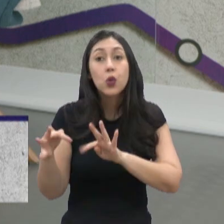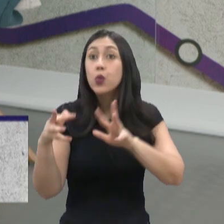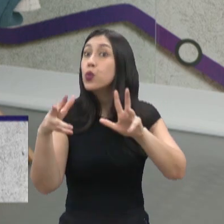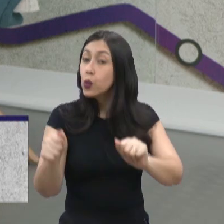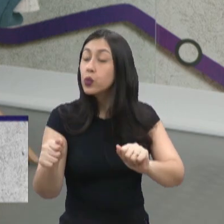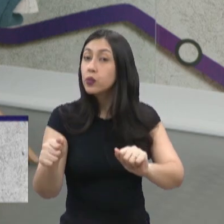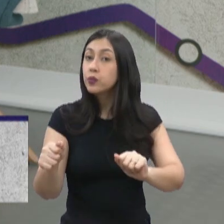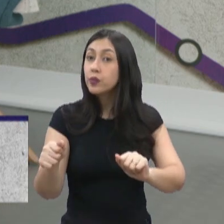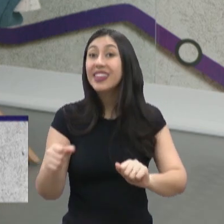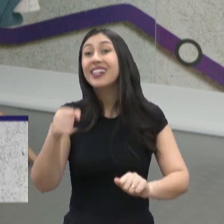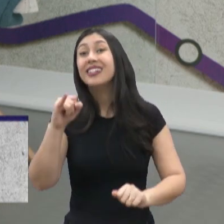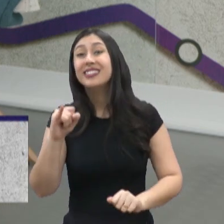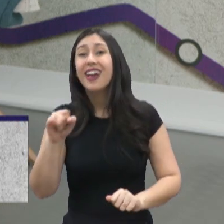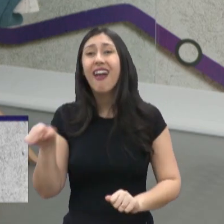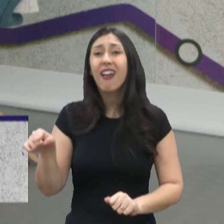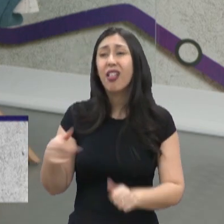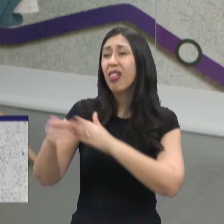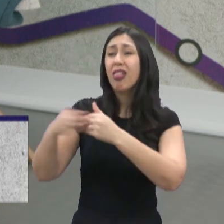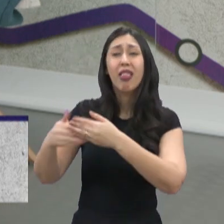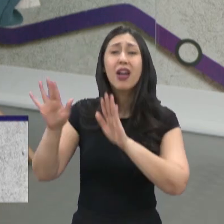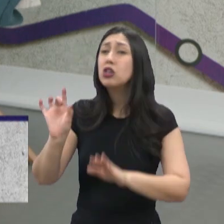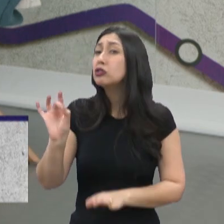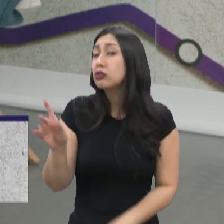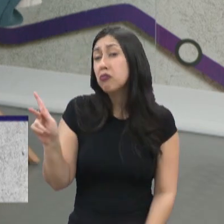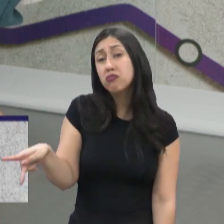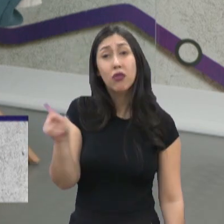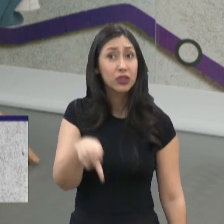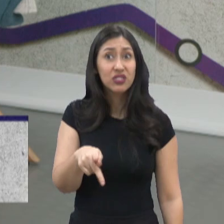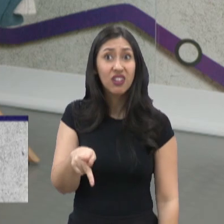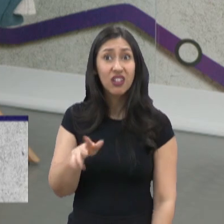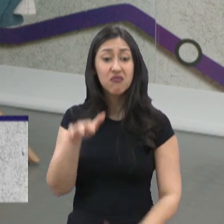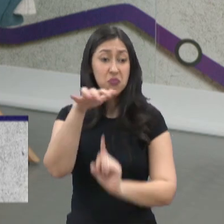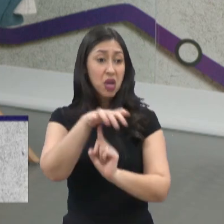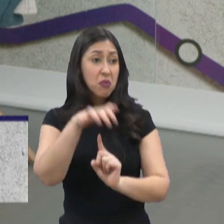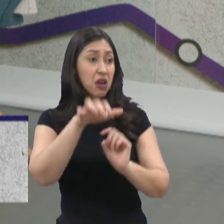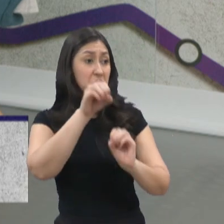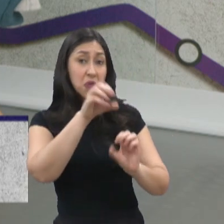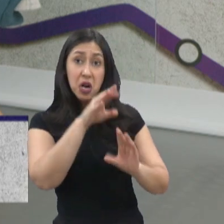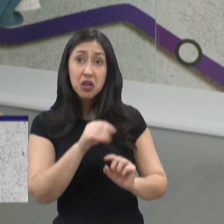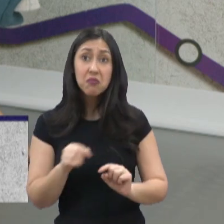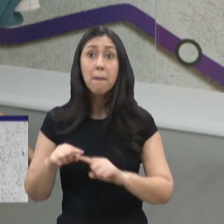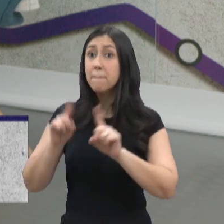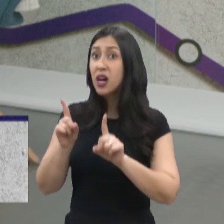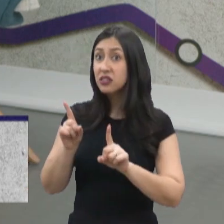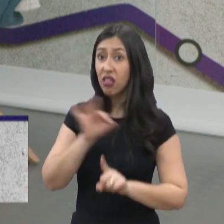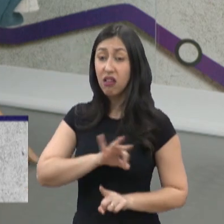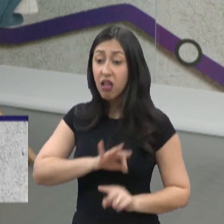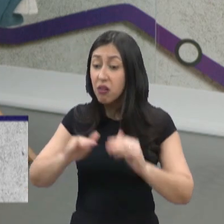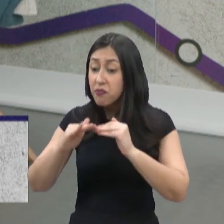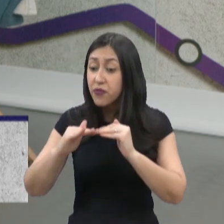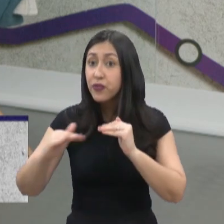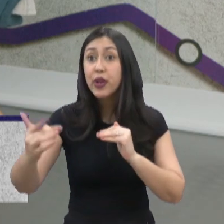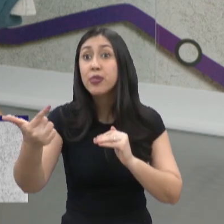mercado. Senão, eu falo que acaba sendo aí um professor que dá aula na pracinha, que dá aula dentro do condomínio, sem estabilidade nenhuma e